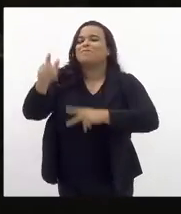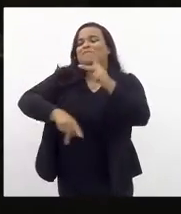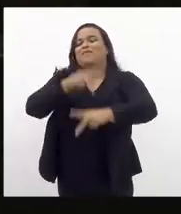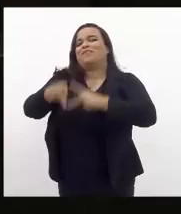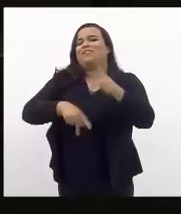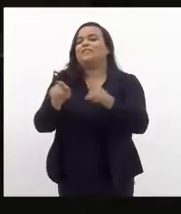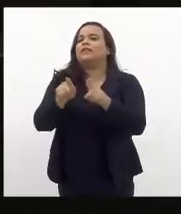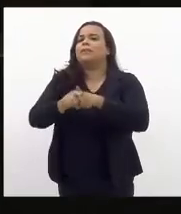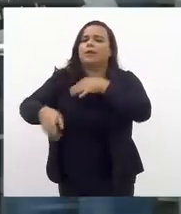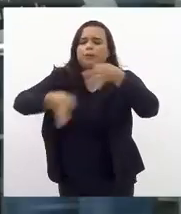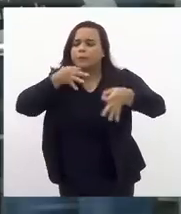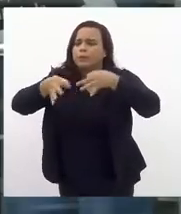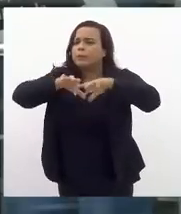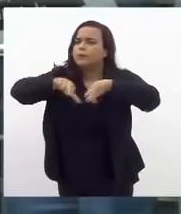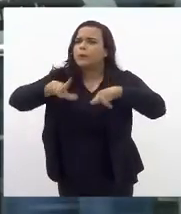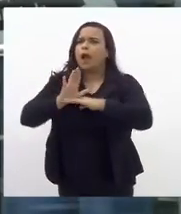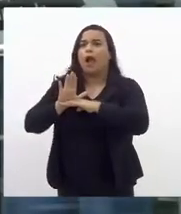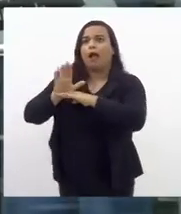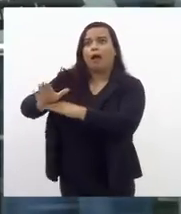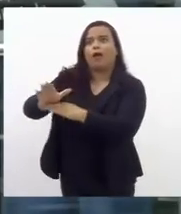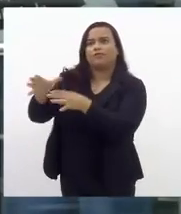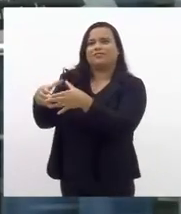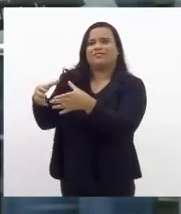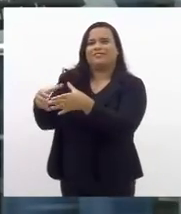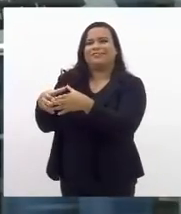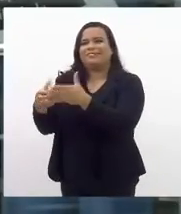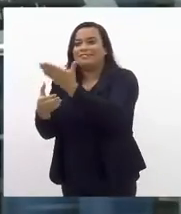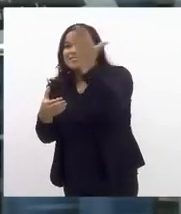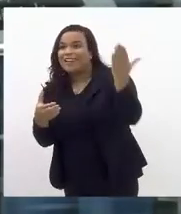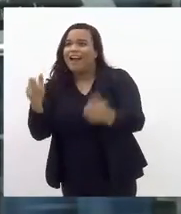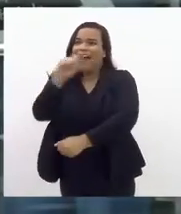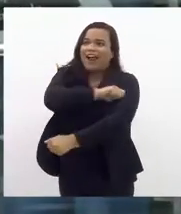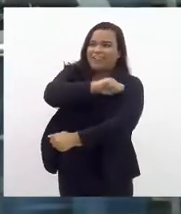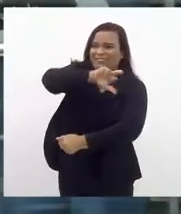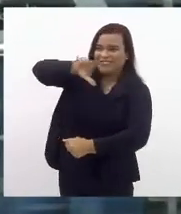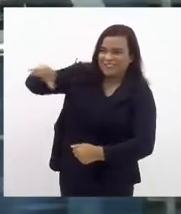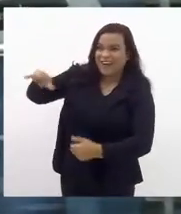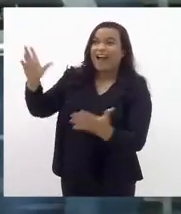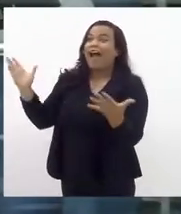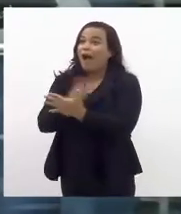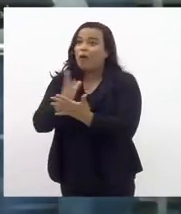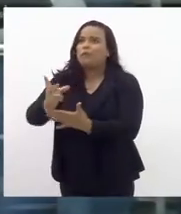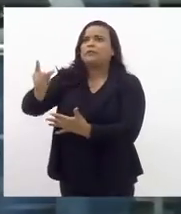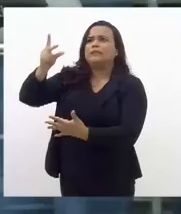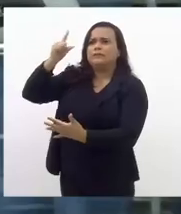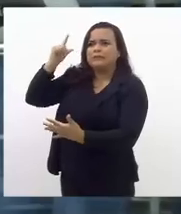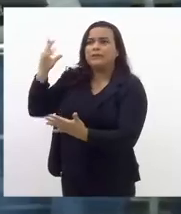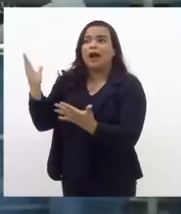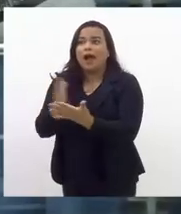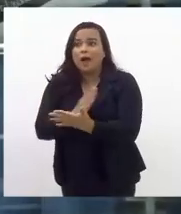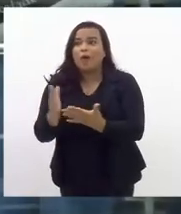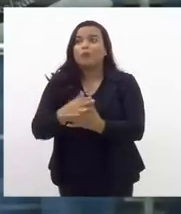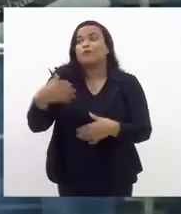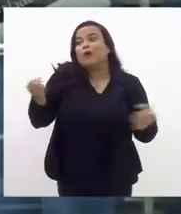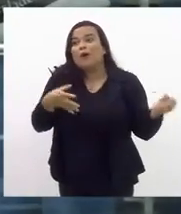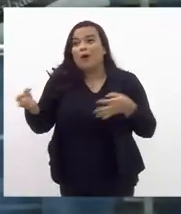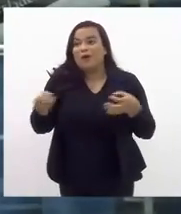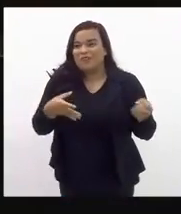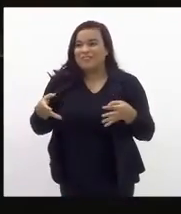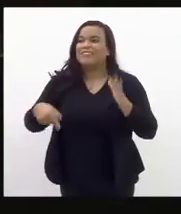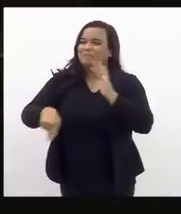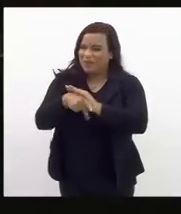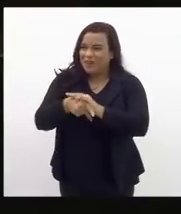do povo. Então, ciência, alunos e alunas, alguns veteranos, outros calouros da ciência política da